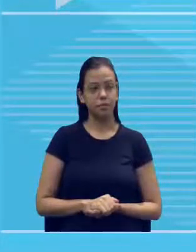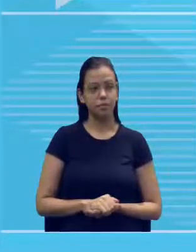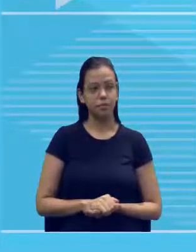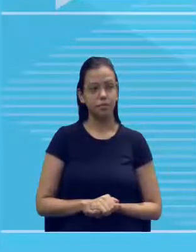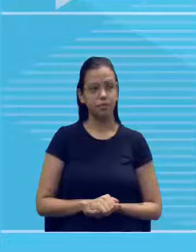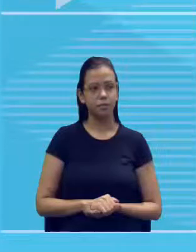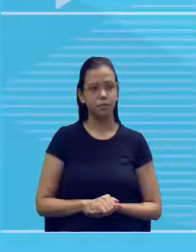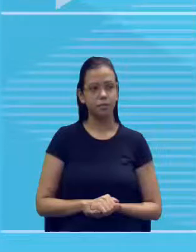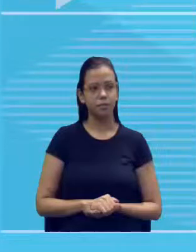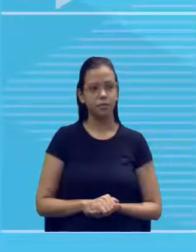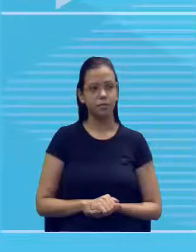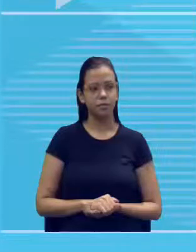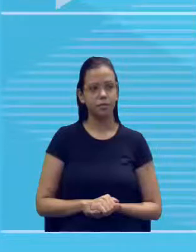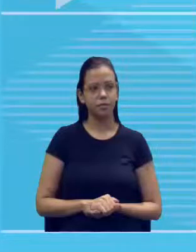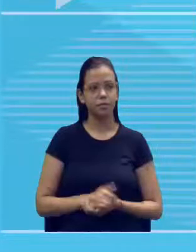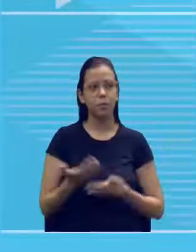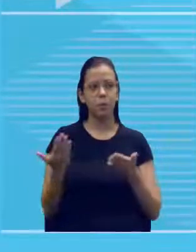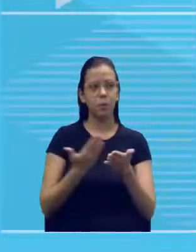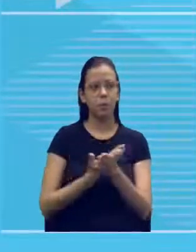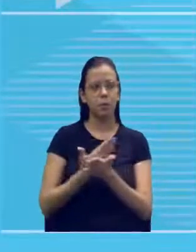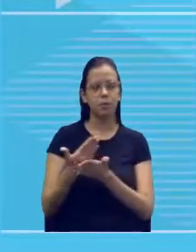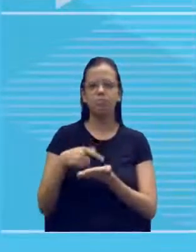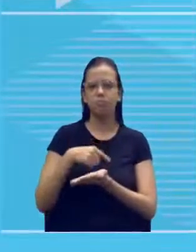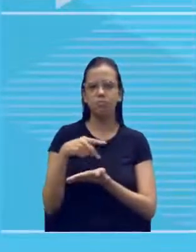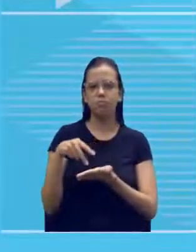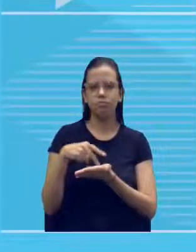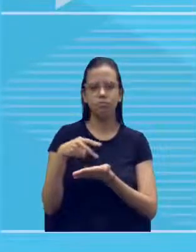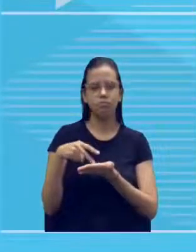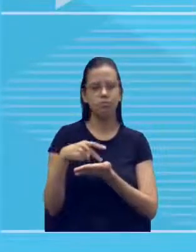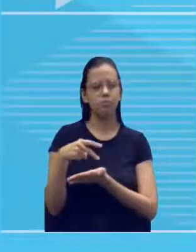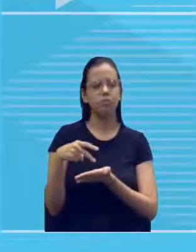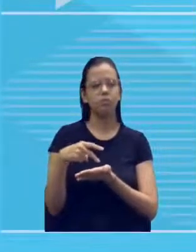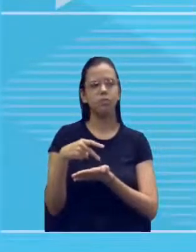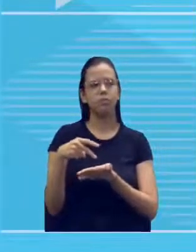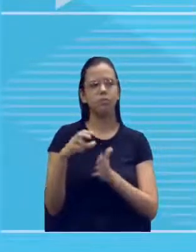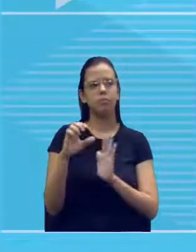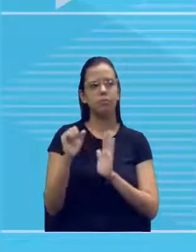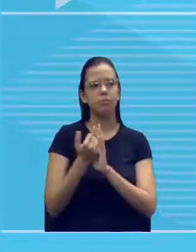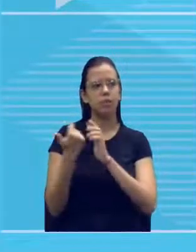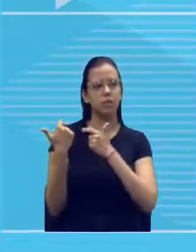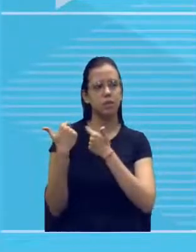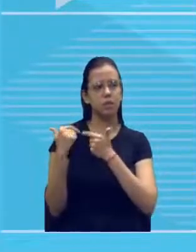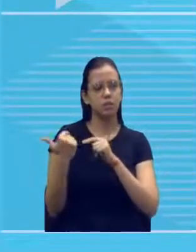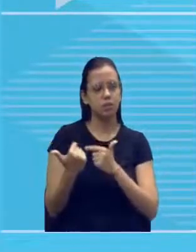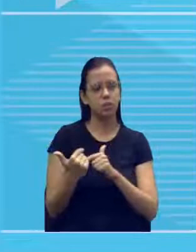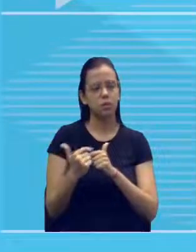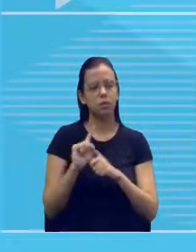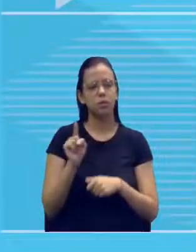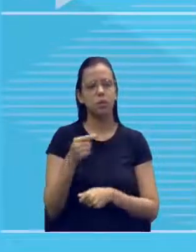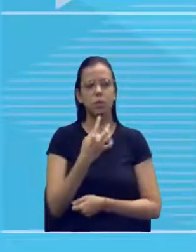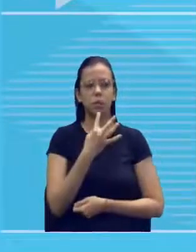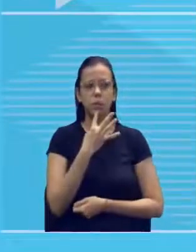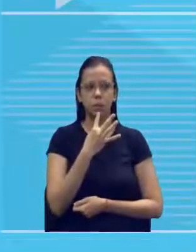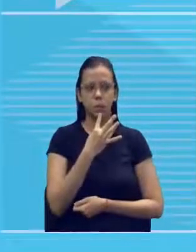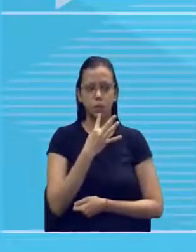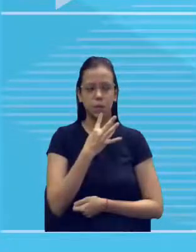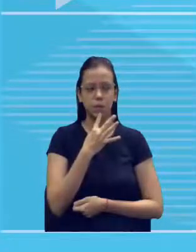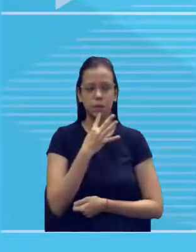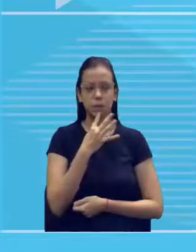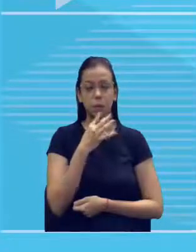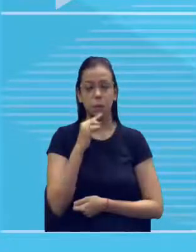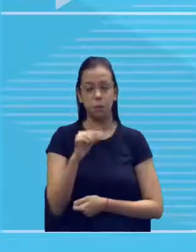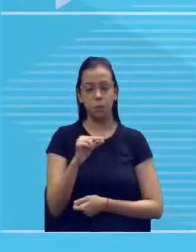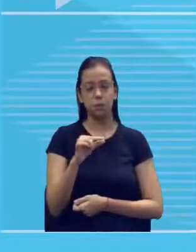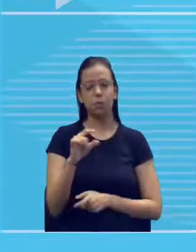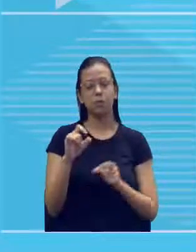Já aqui entrando nas danças milenares, turma, a gente vai conhecer um pouco, fazer esse tour